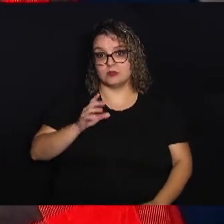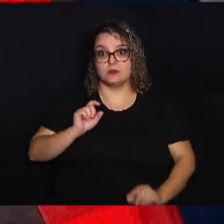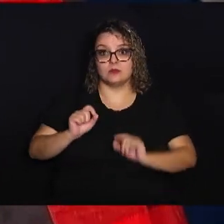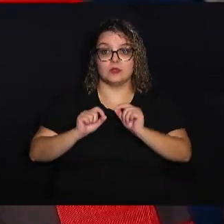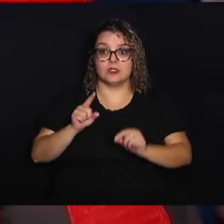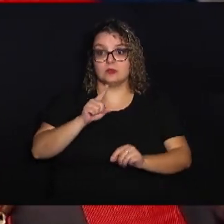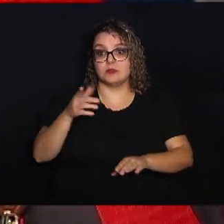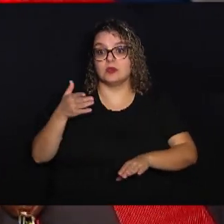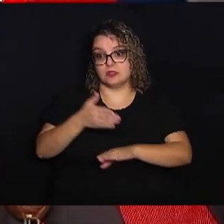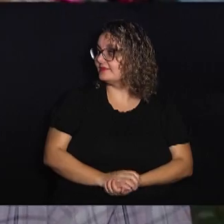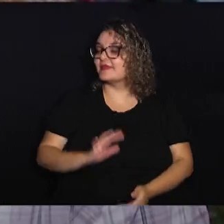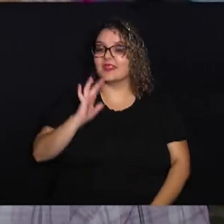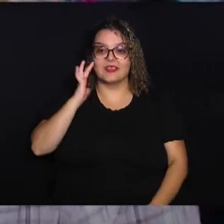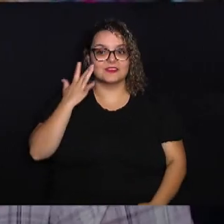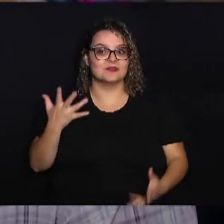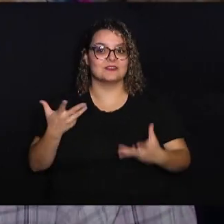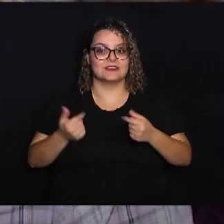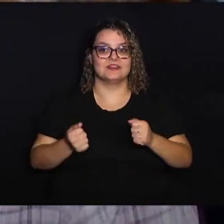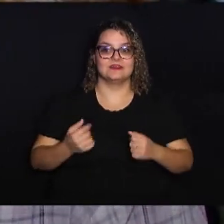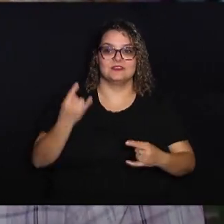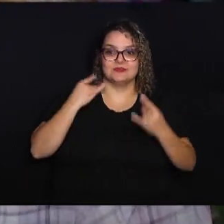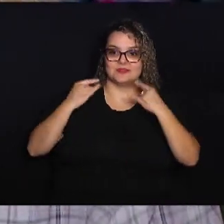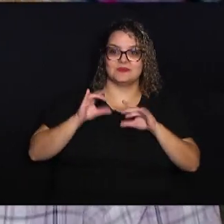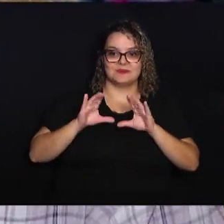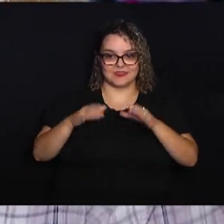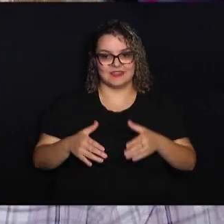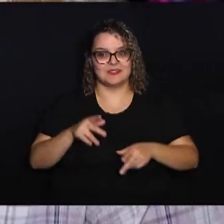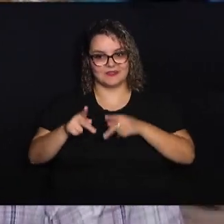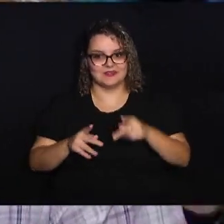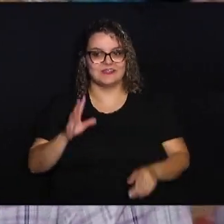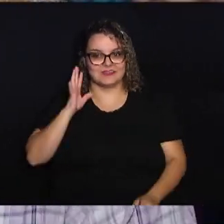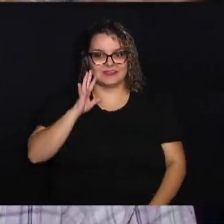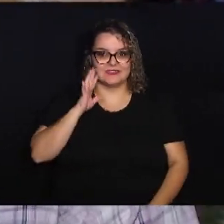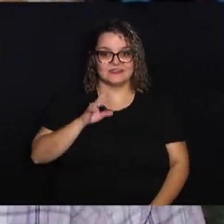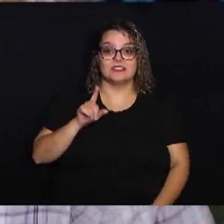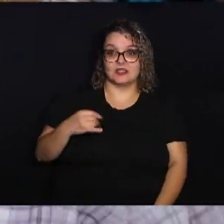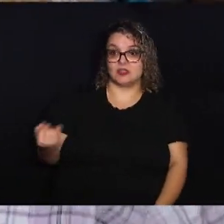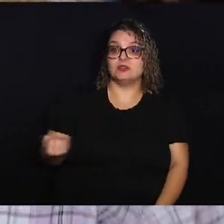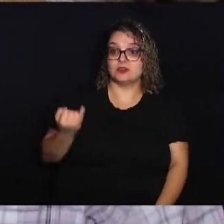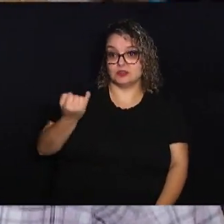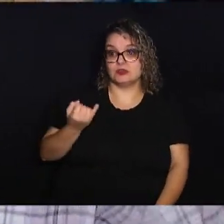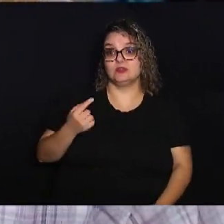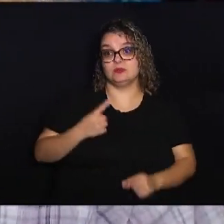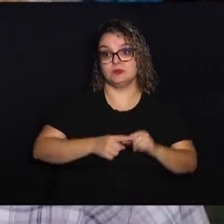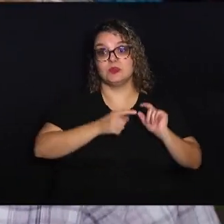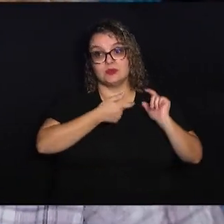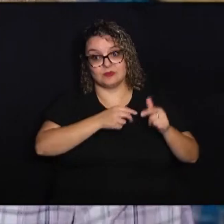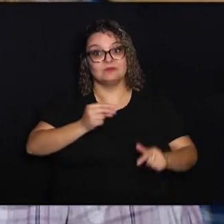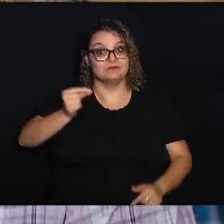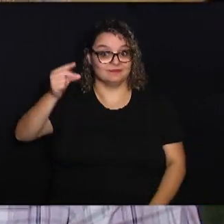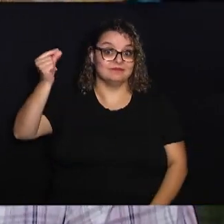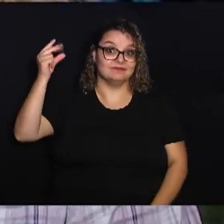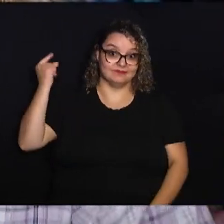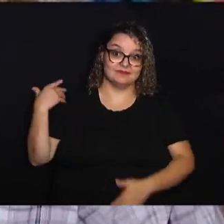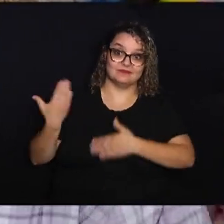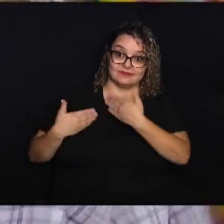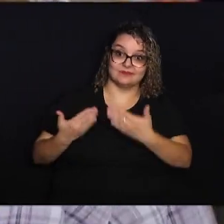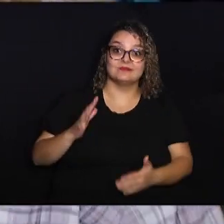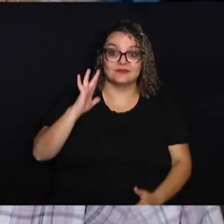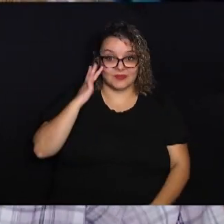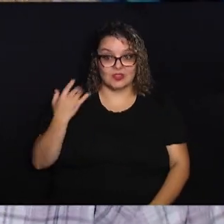ordinária. Dos 21 projetos que estavam na pauta, a Câmara analisou 11. Entre eles, em primeira discussão,